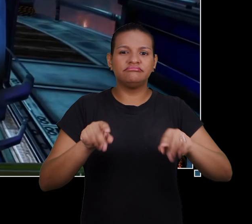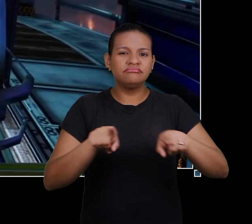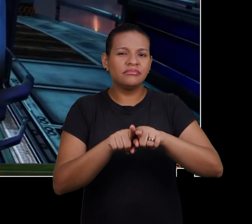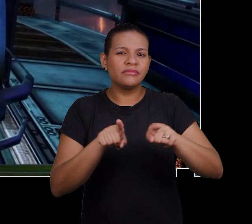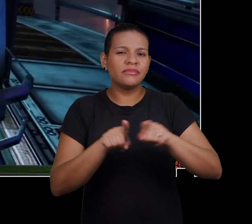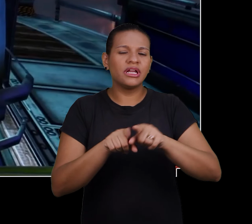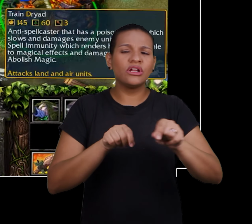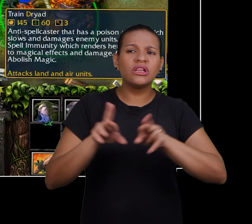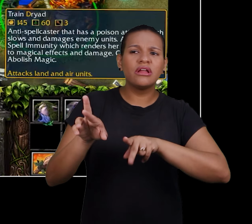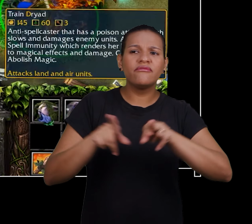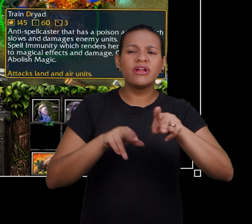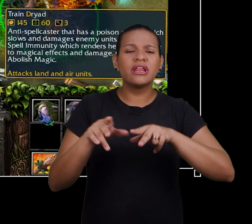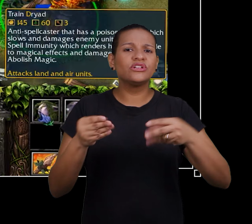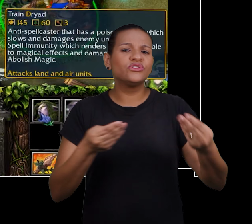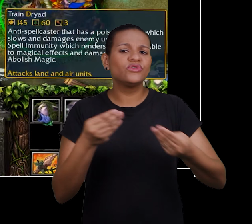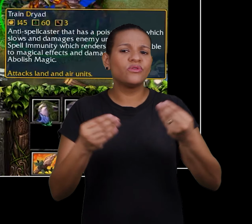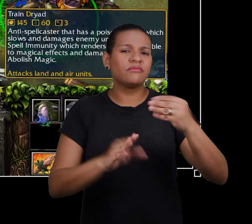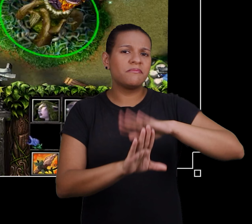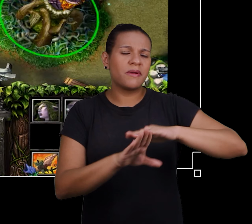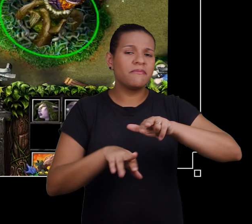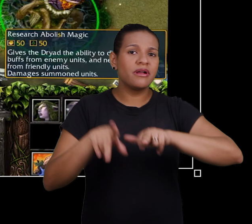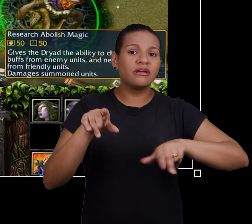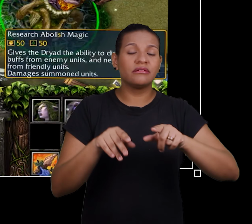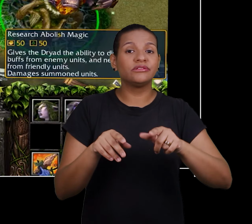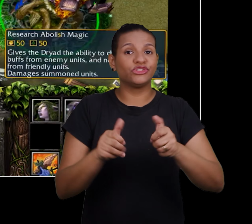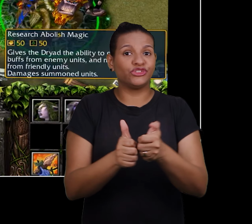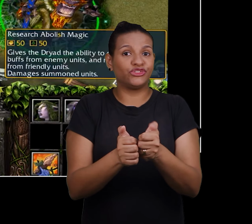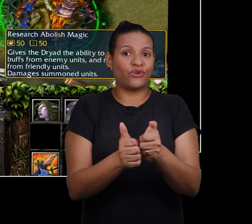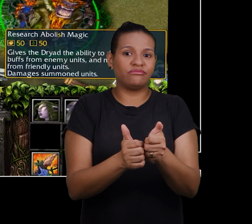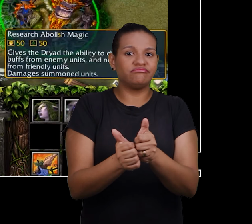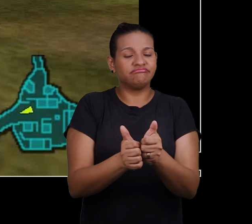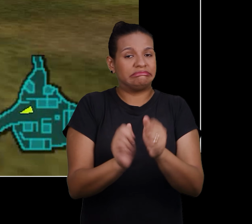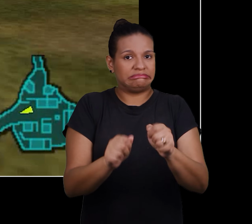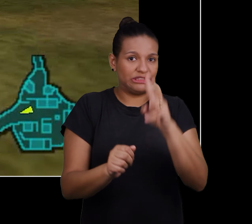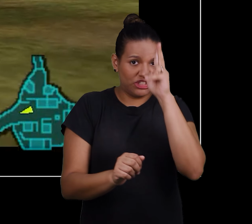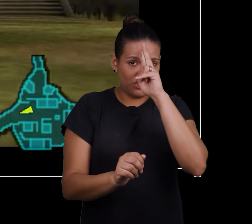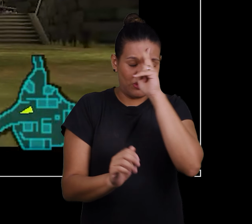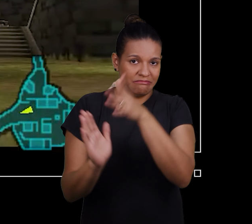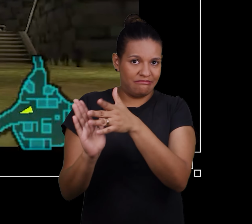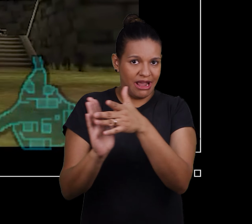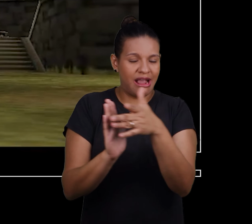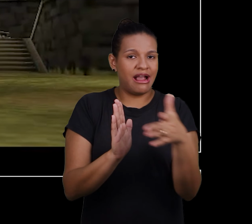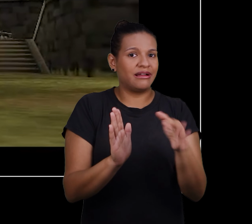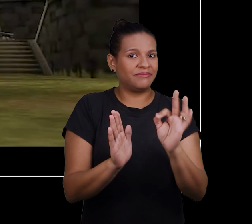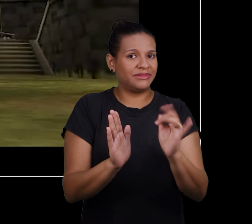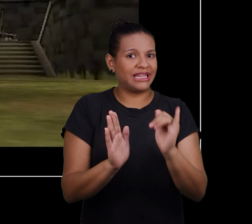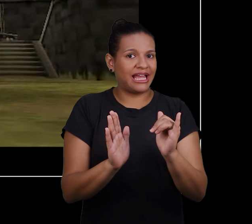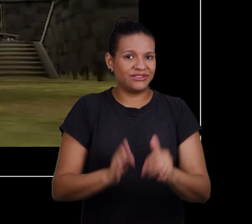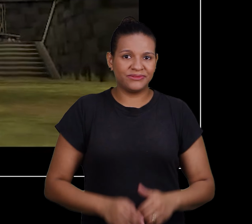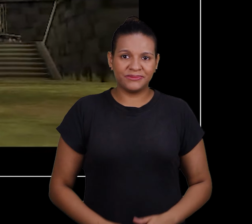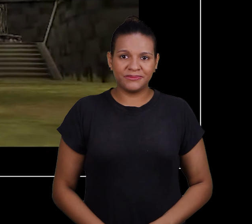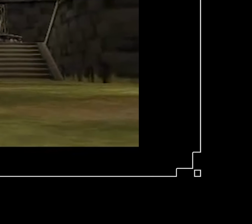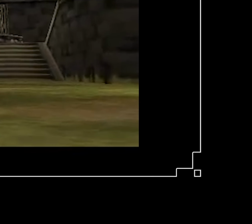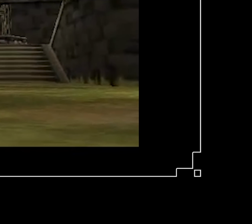possibilidade de mecânicas mais diversas no gameplay, permitiu que os jogos se tornassem um excelente condutor de narrativas.